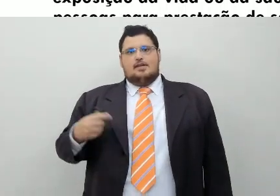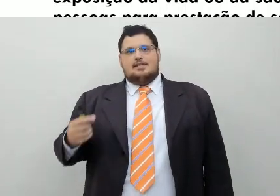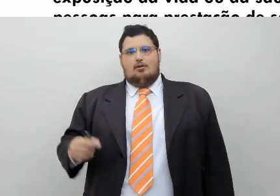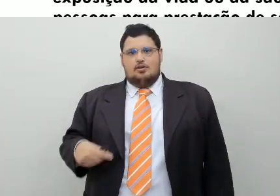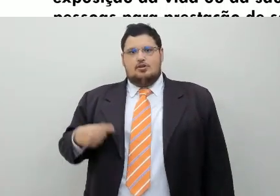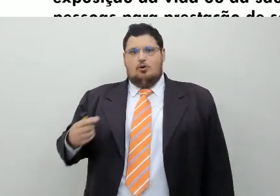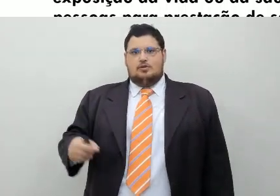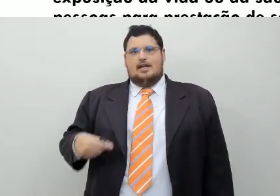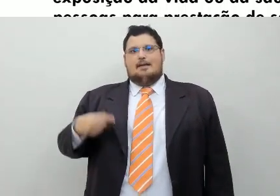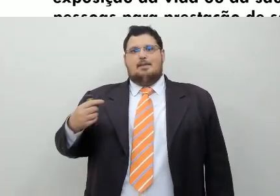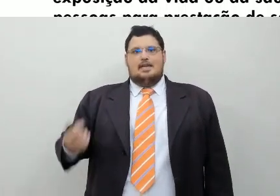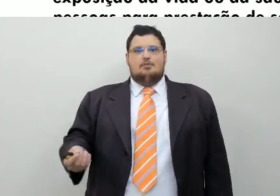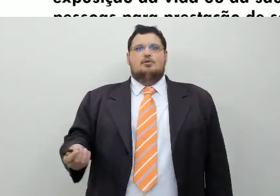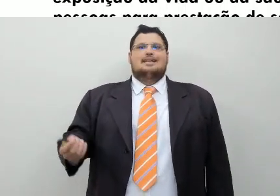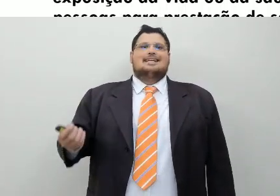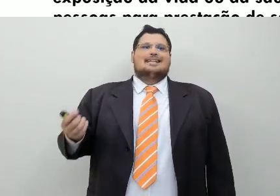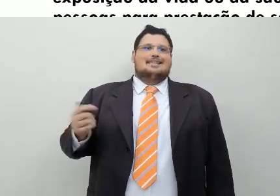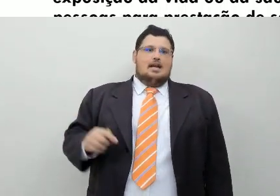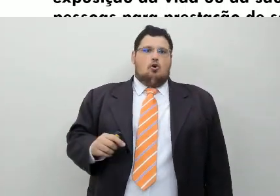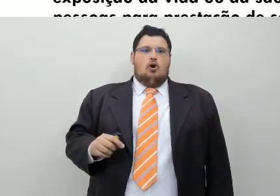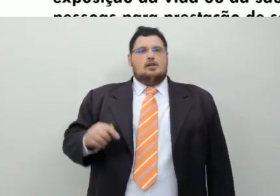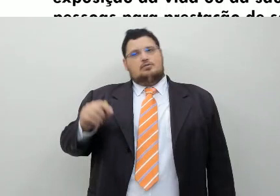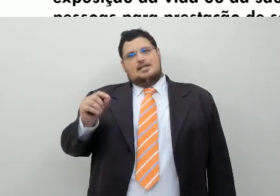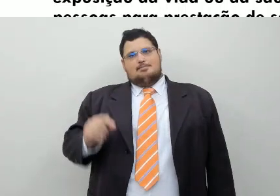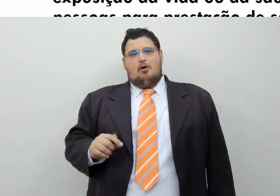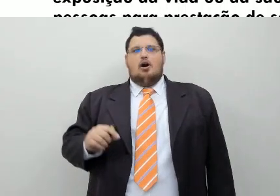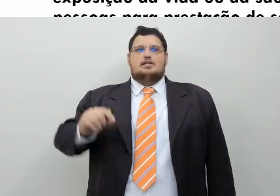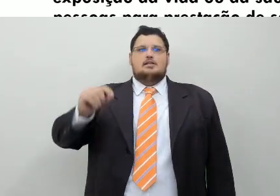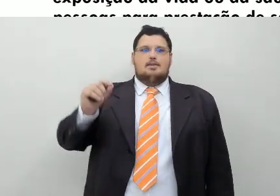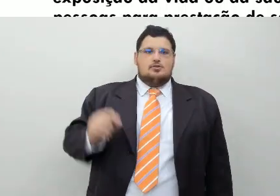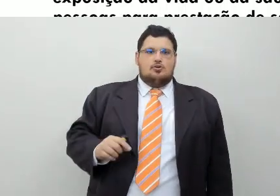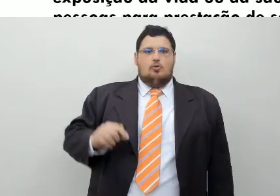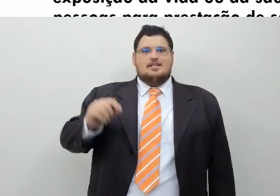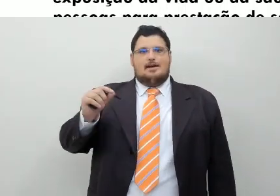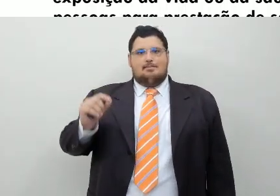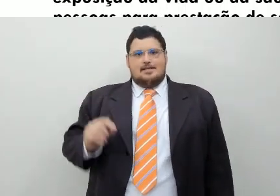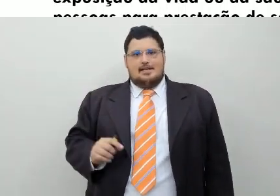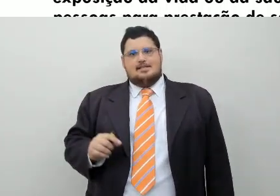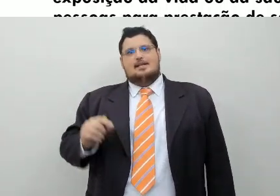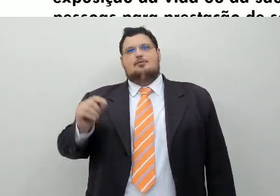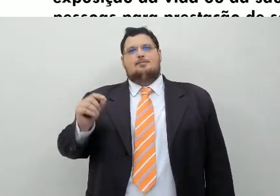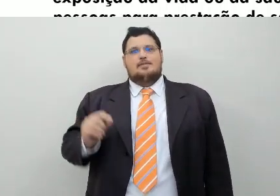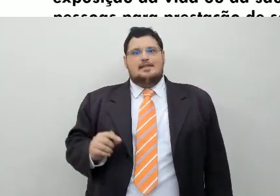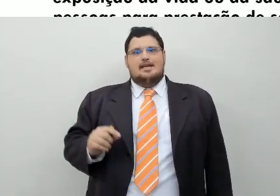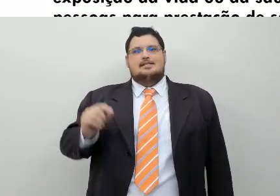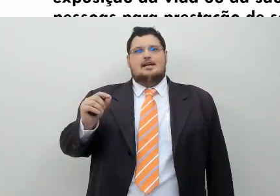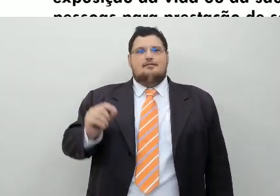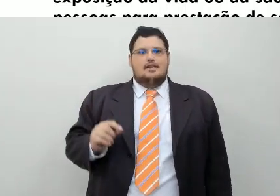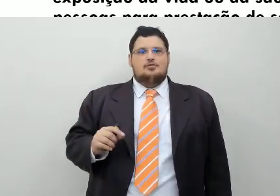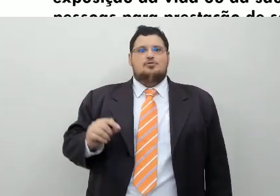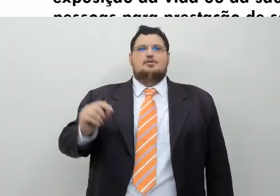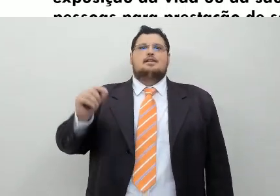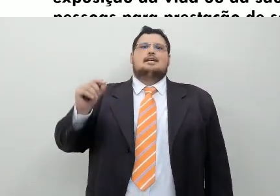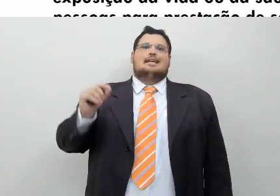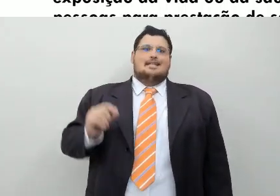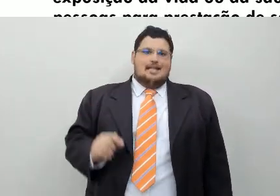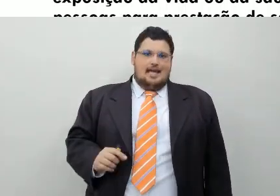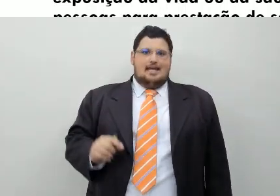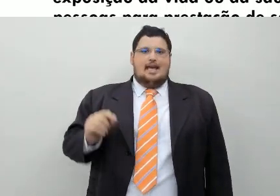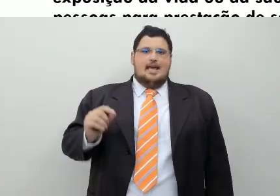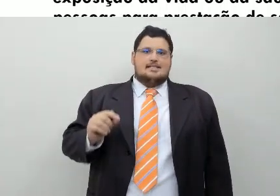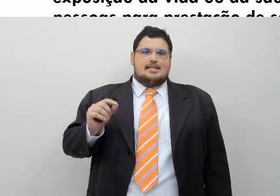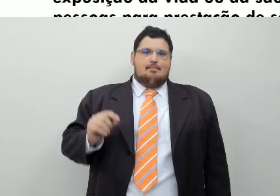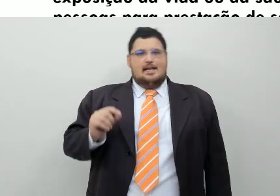vida ou da saúde de outrem a perigo decorre do transporte de pessoas para prestação de serviços